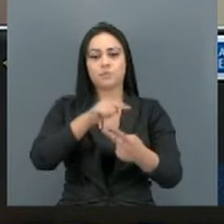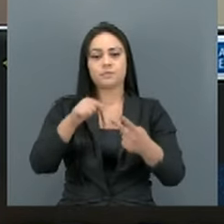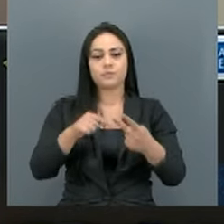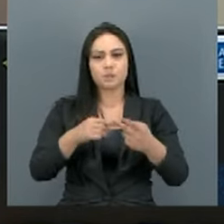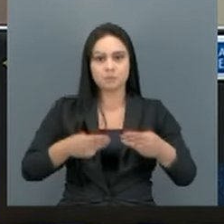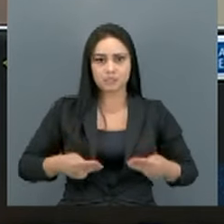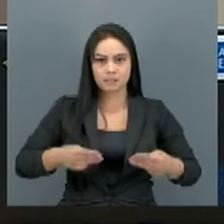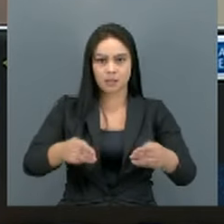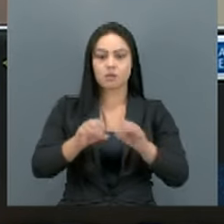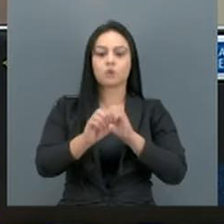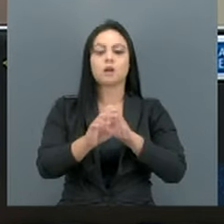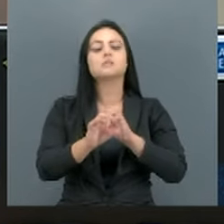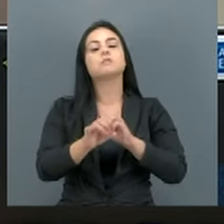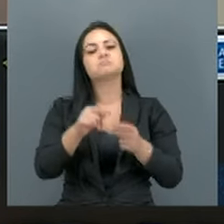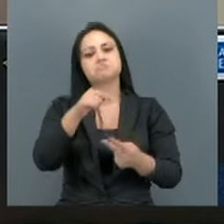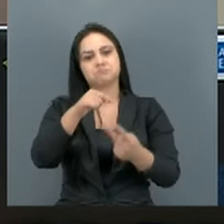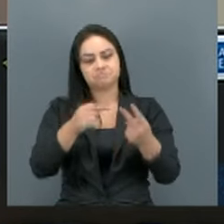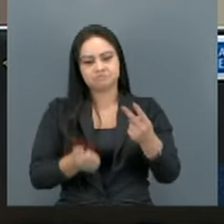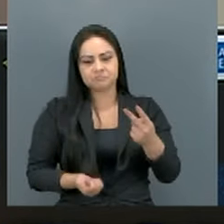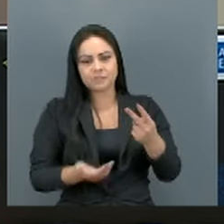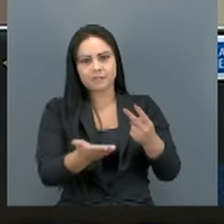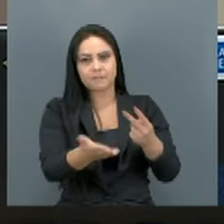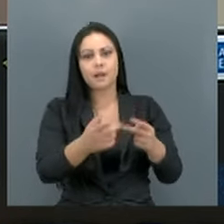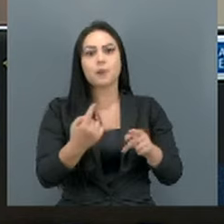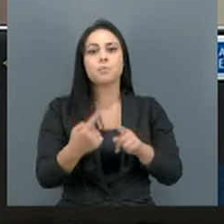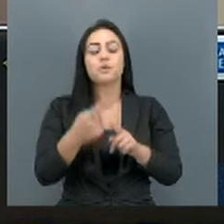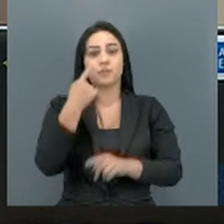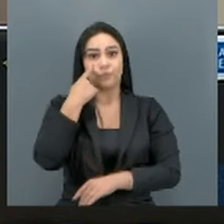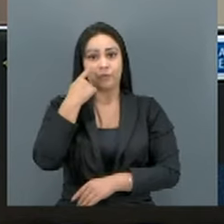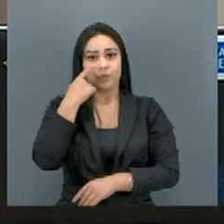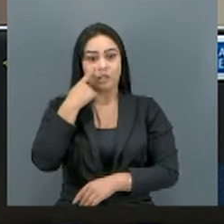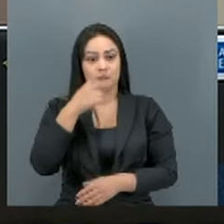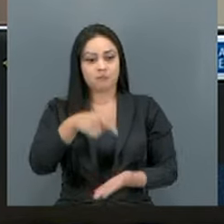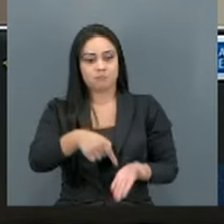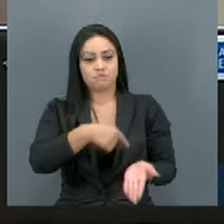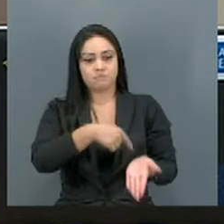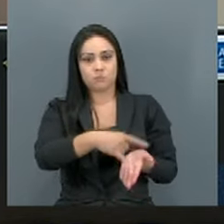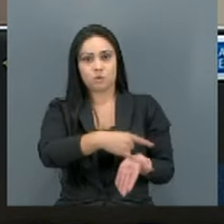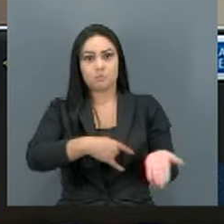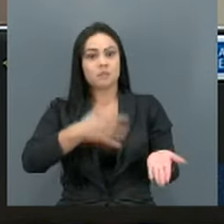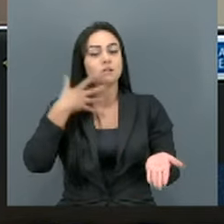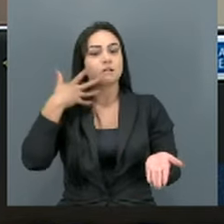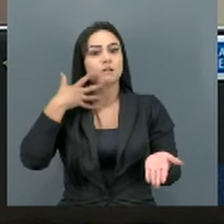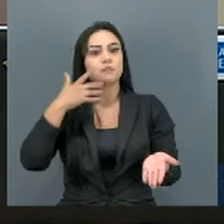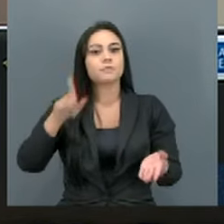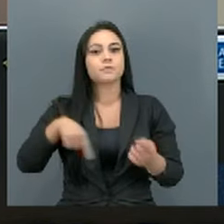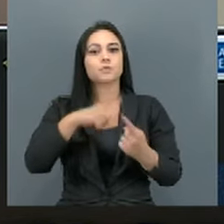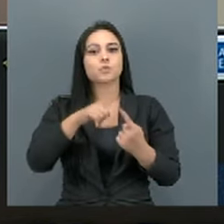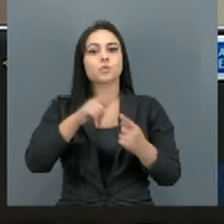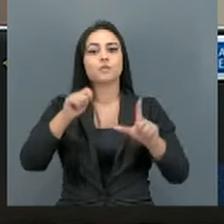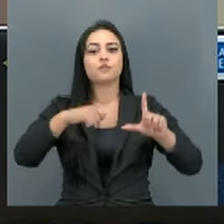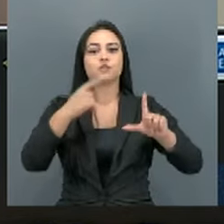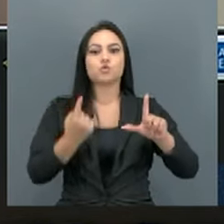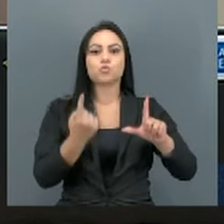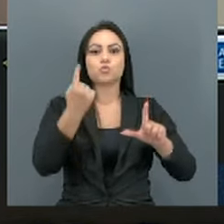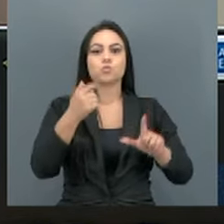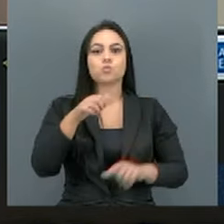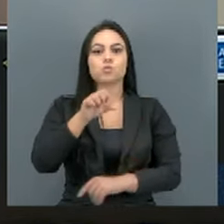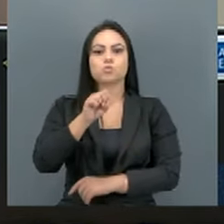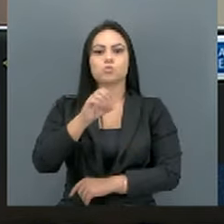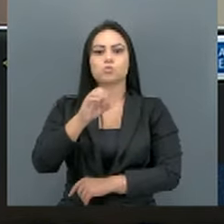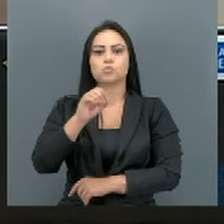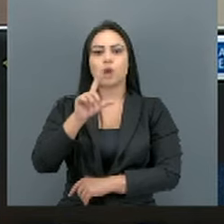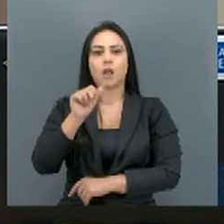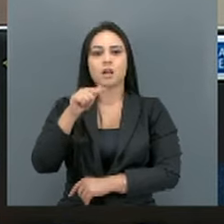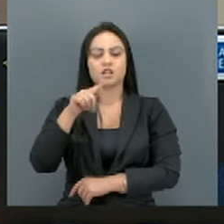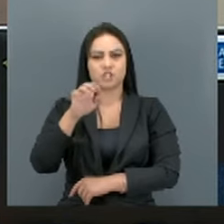porque o que vimos lá vocês vão ouvir aqui nesses relatos. O vídeo número 1 traz a senhora Solange,